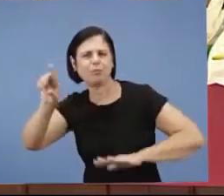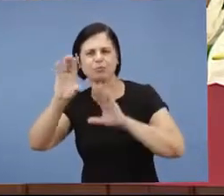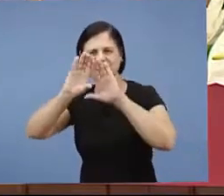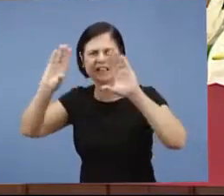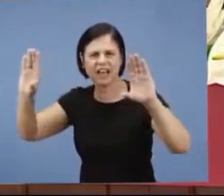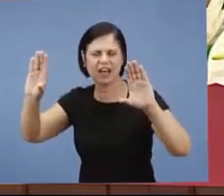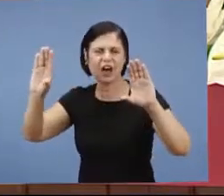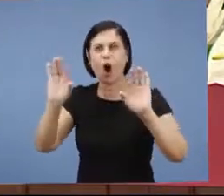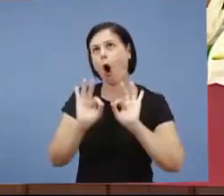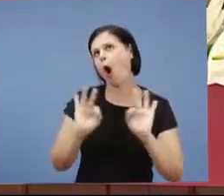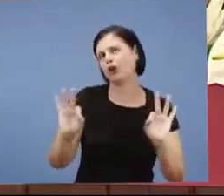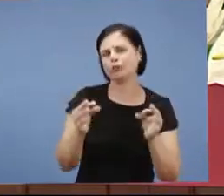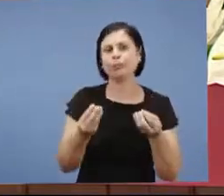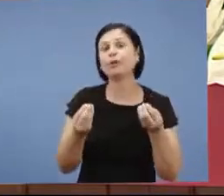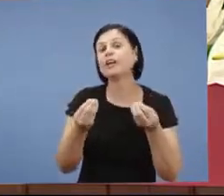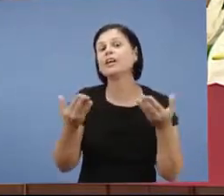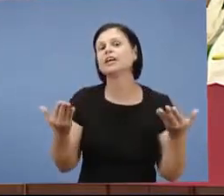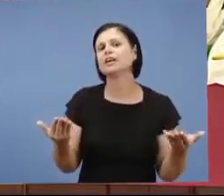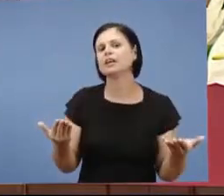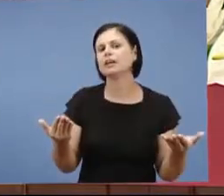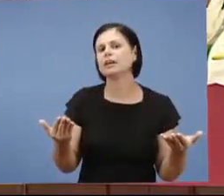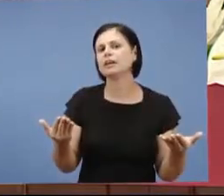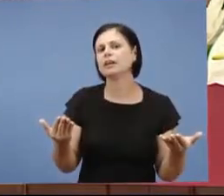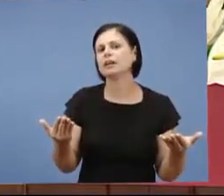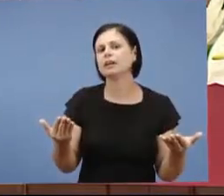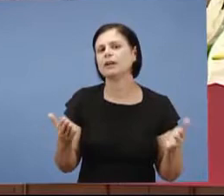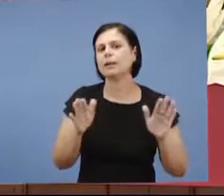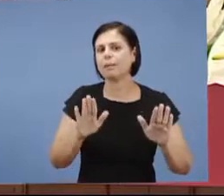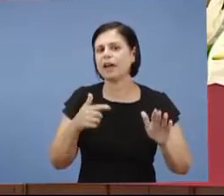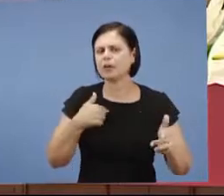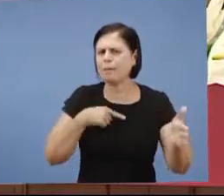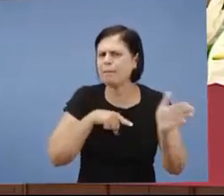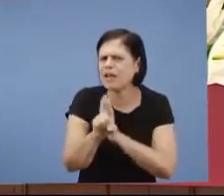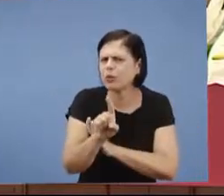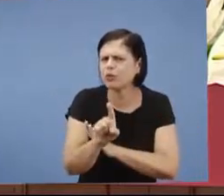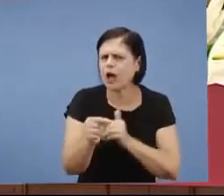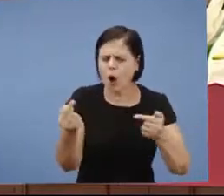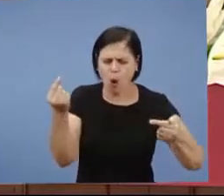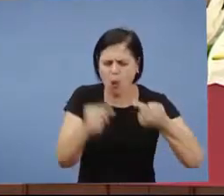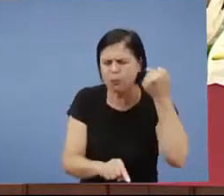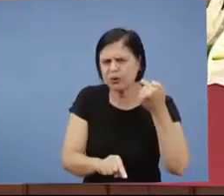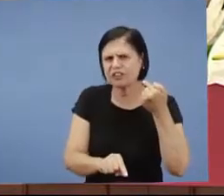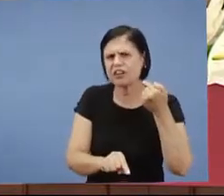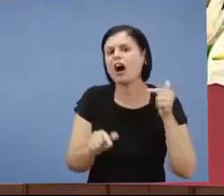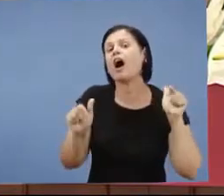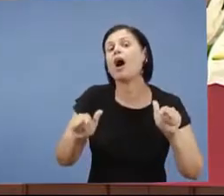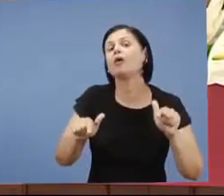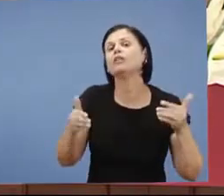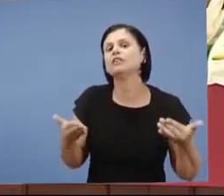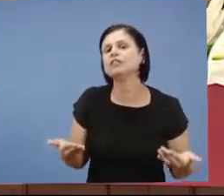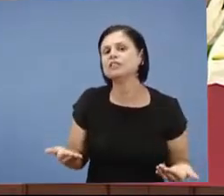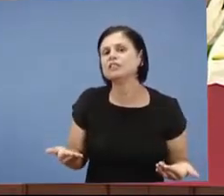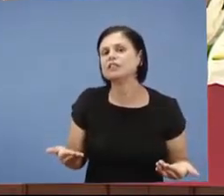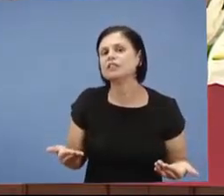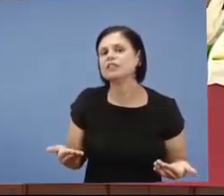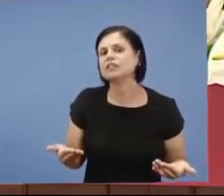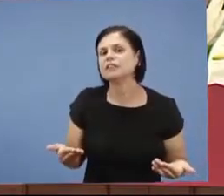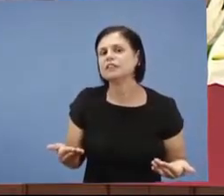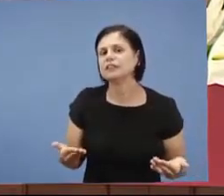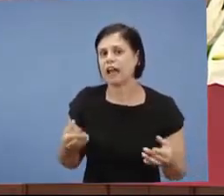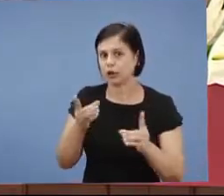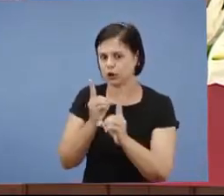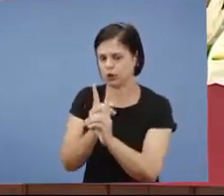quê? Então agora, onde que estava a oposição? A oposição estava ali, a palavra,